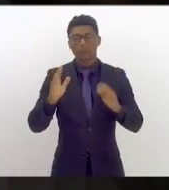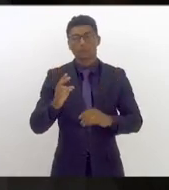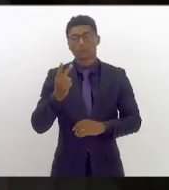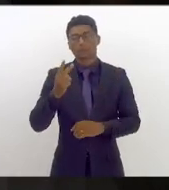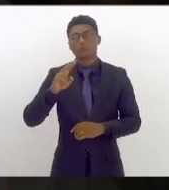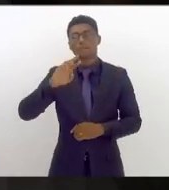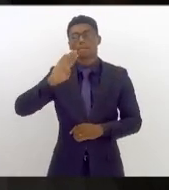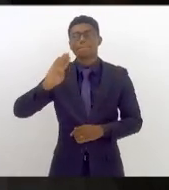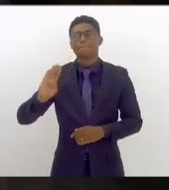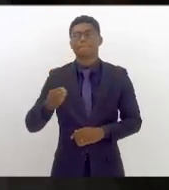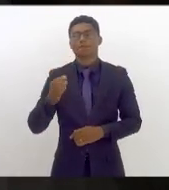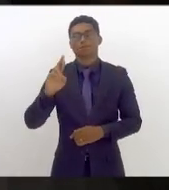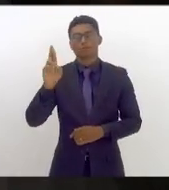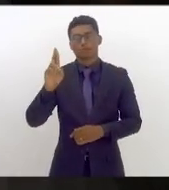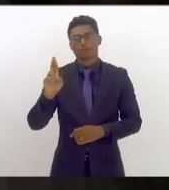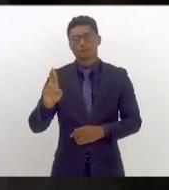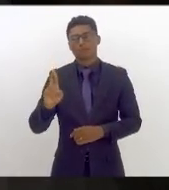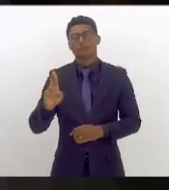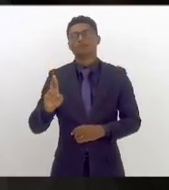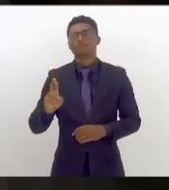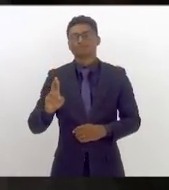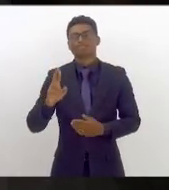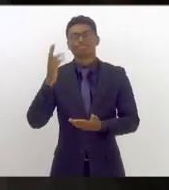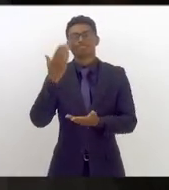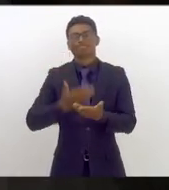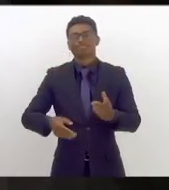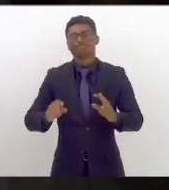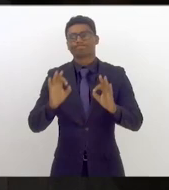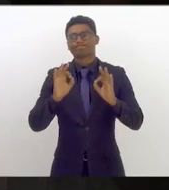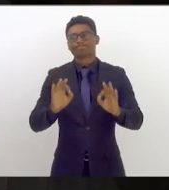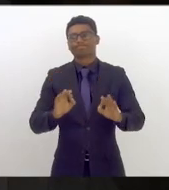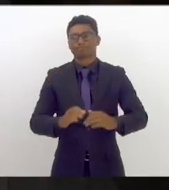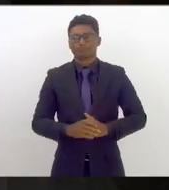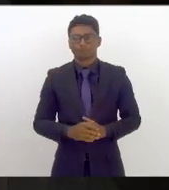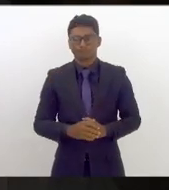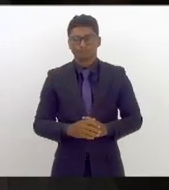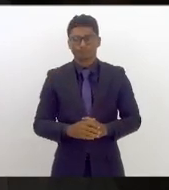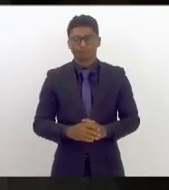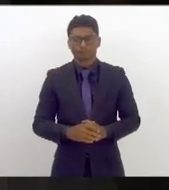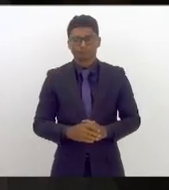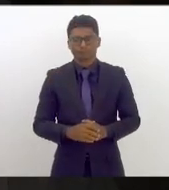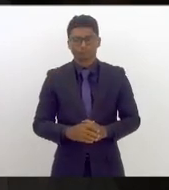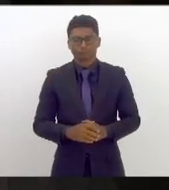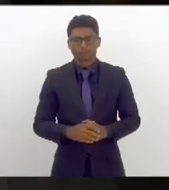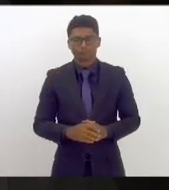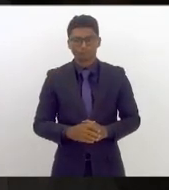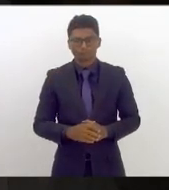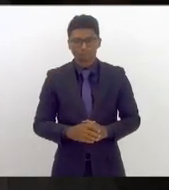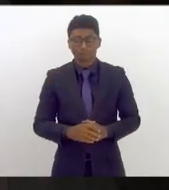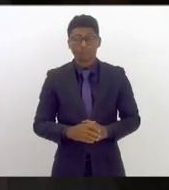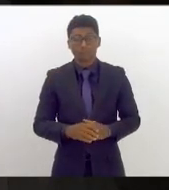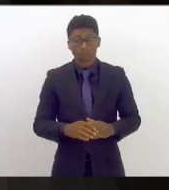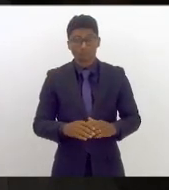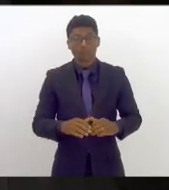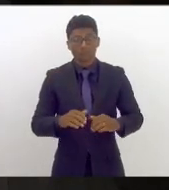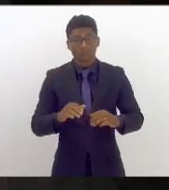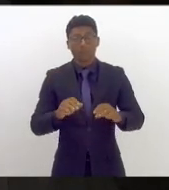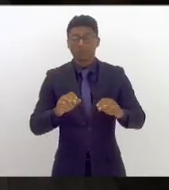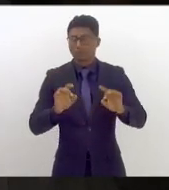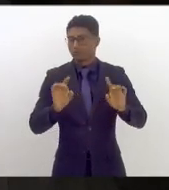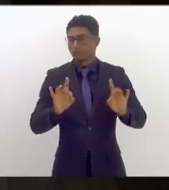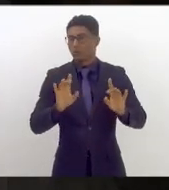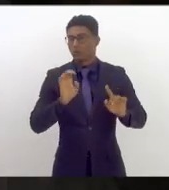Dos quais, aí só está o número do Estado, eu posso